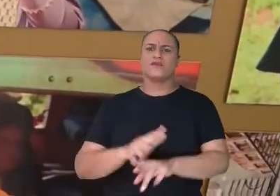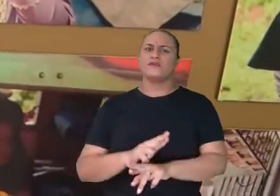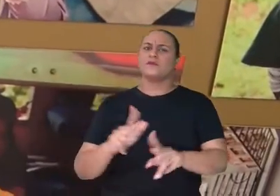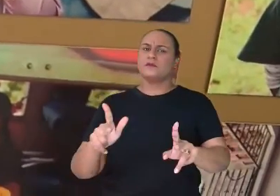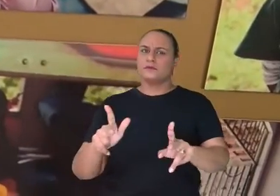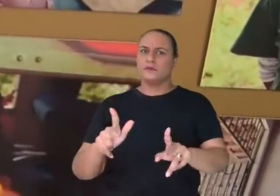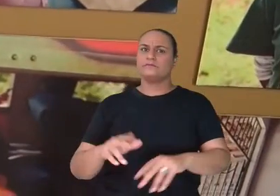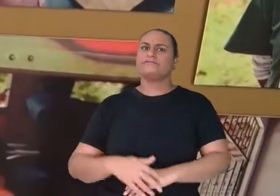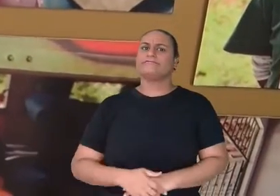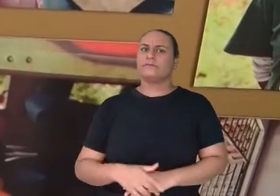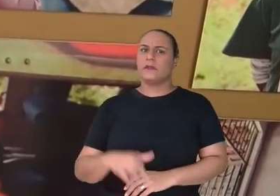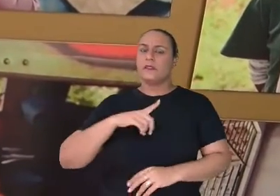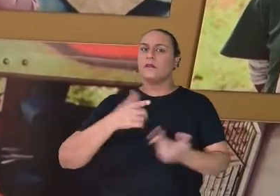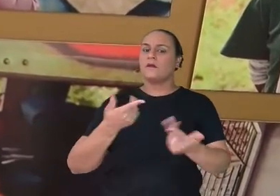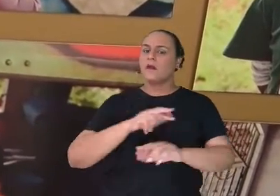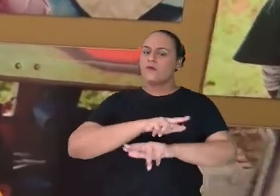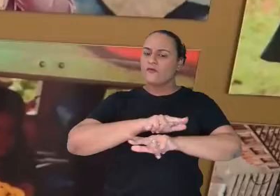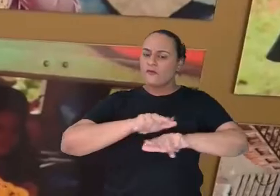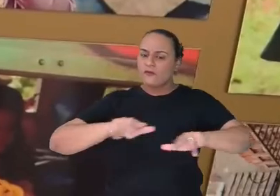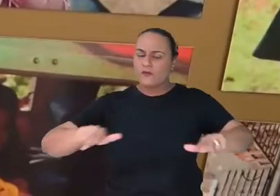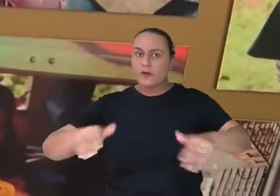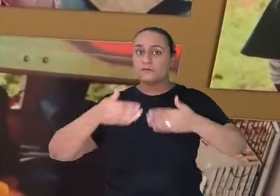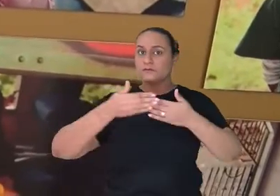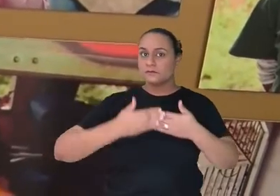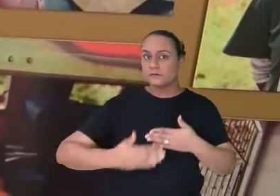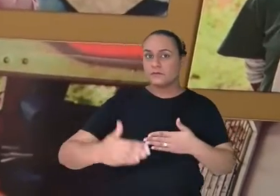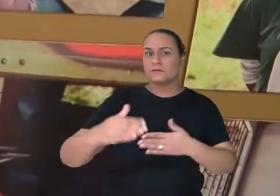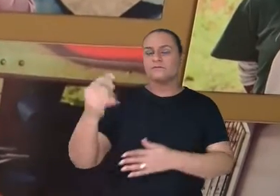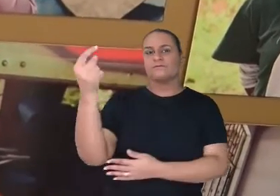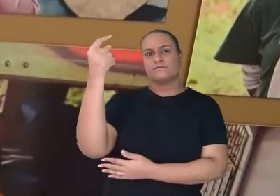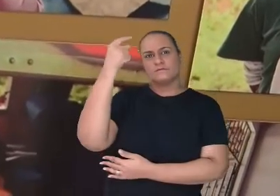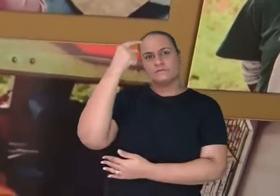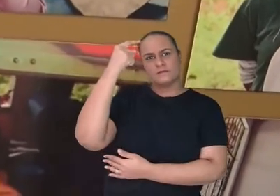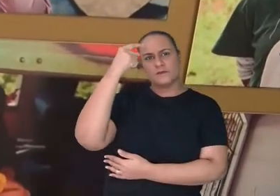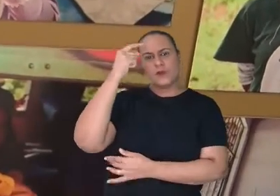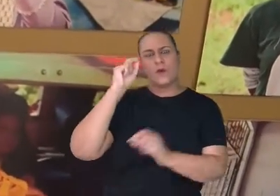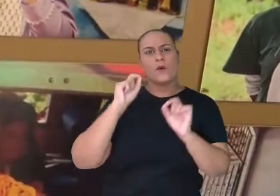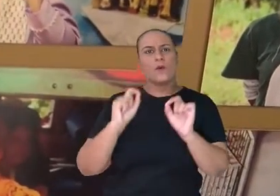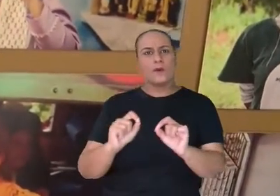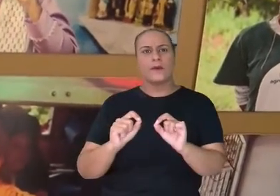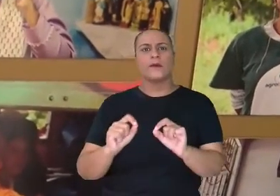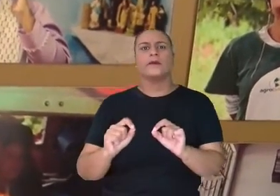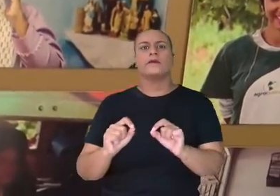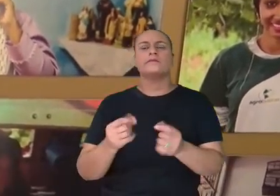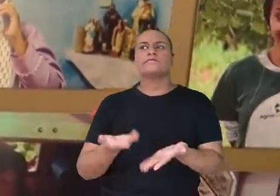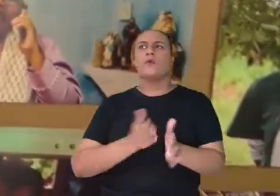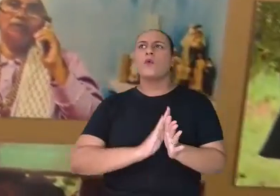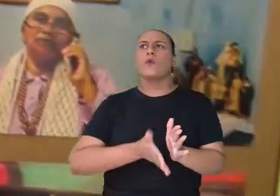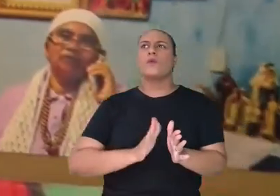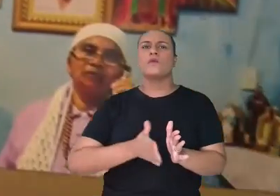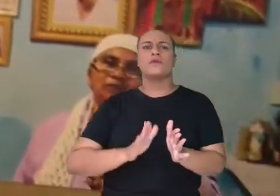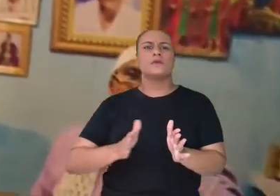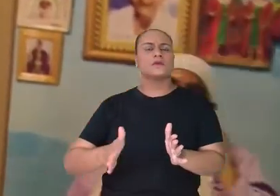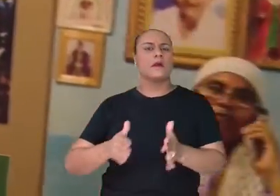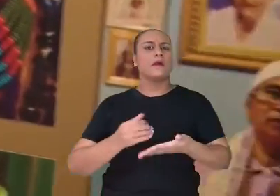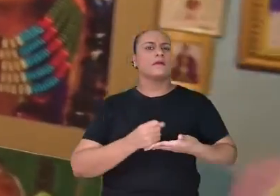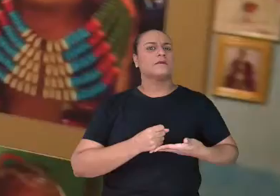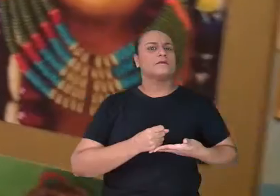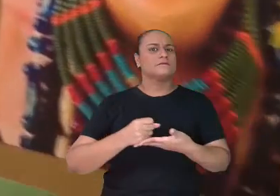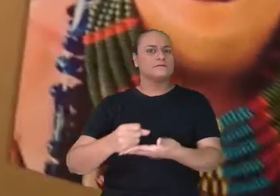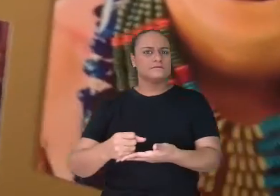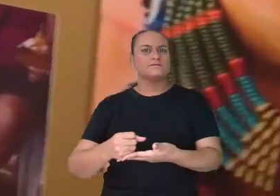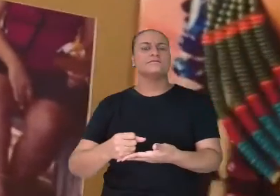pouco da diversidade. E é a partir disso que a gente vai começar a pensar que processos contribuíram para que